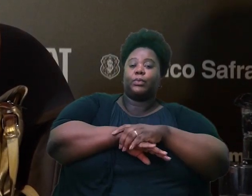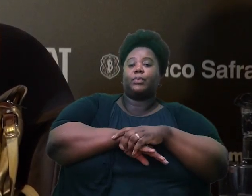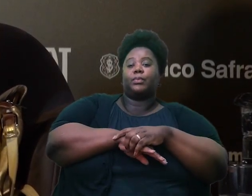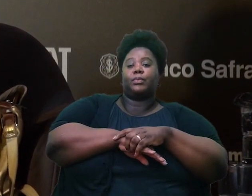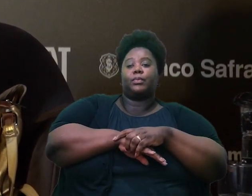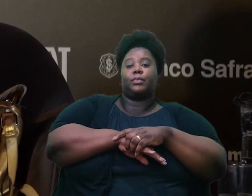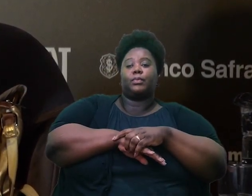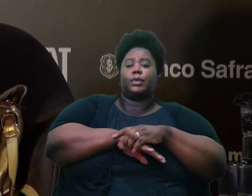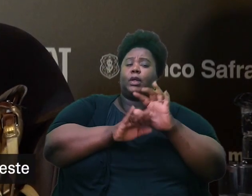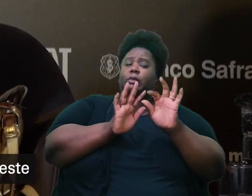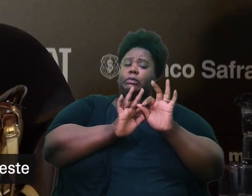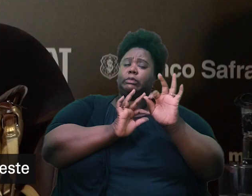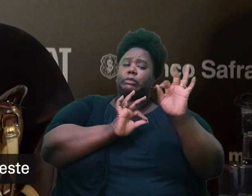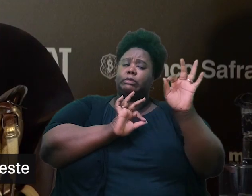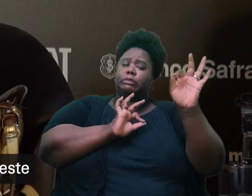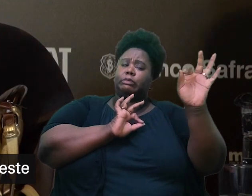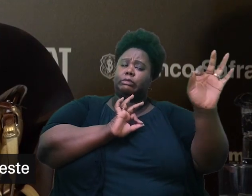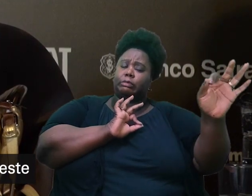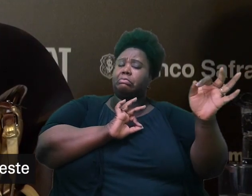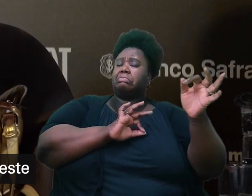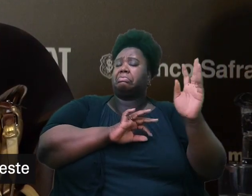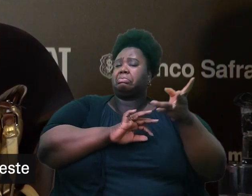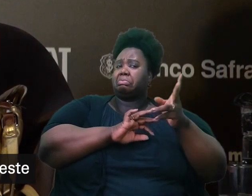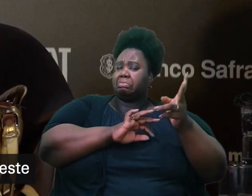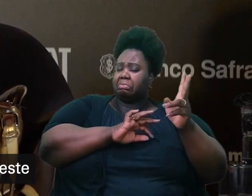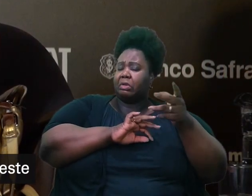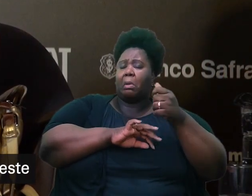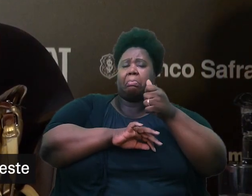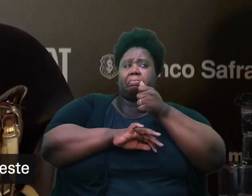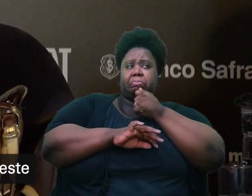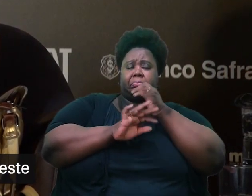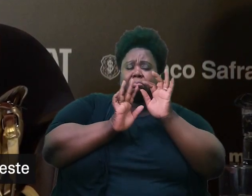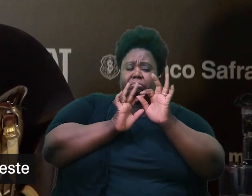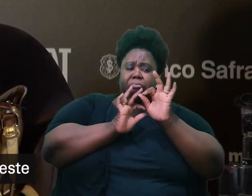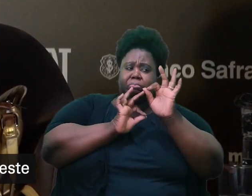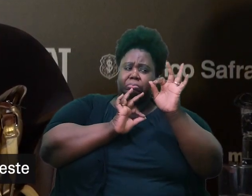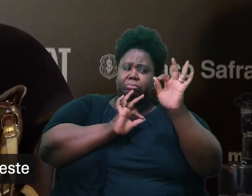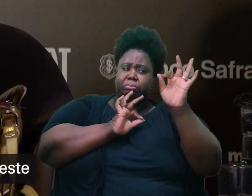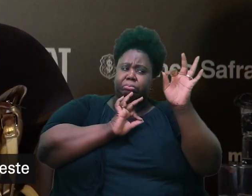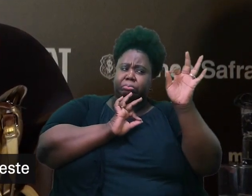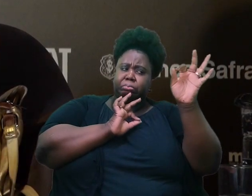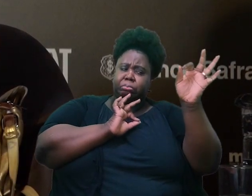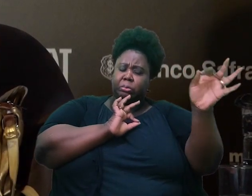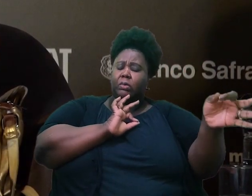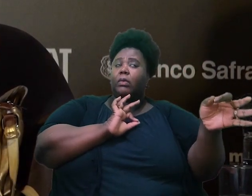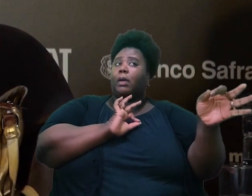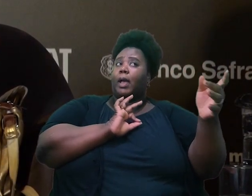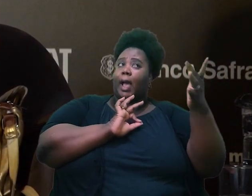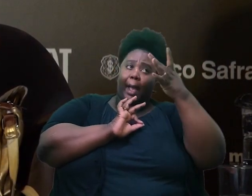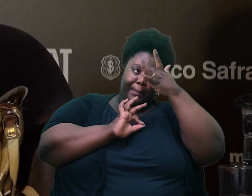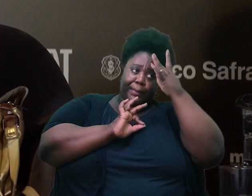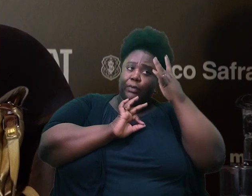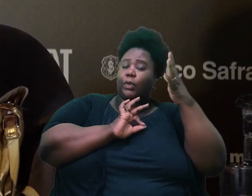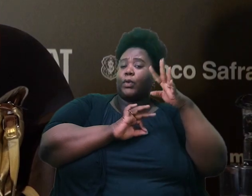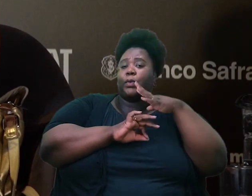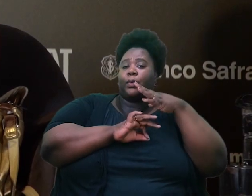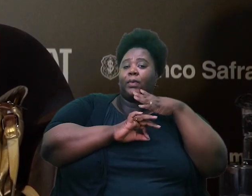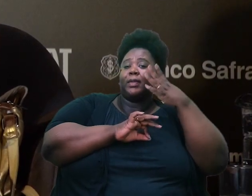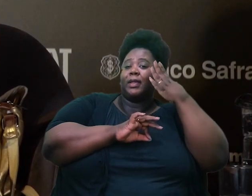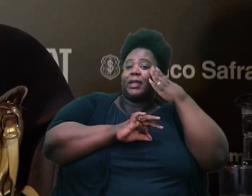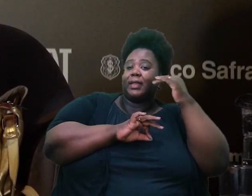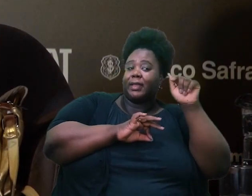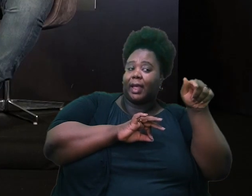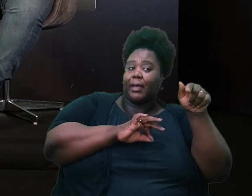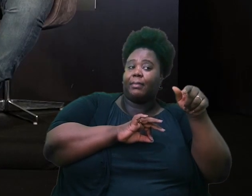E muito longe, né? Ainda hoje, quem conhece a Zona Oeste sabe que as